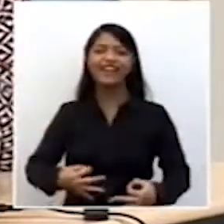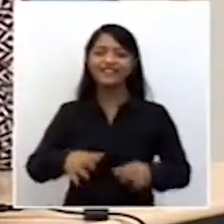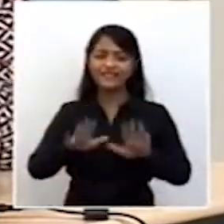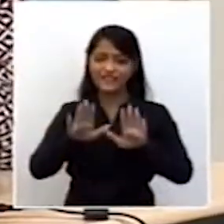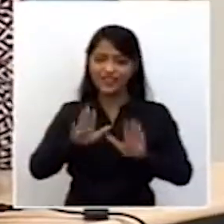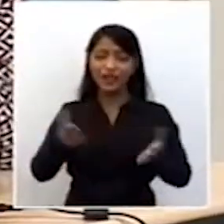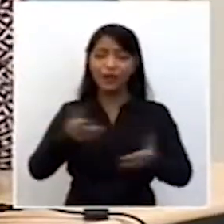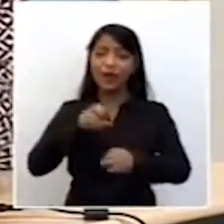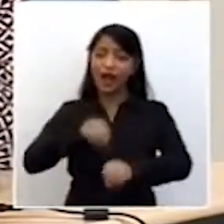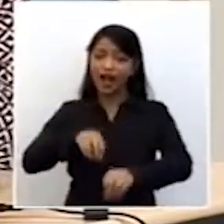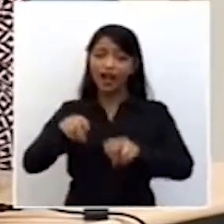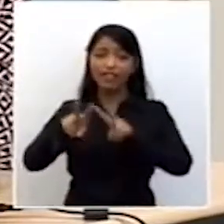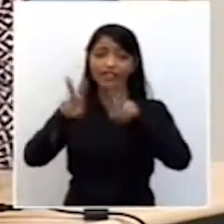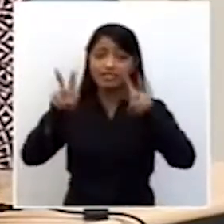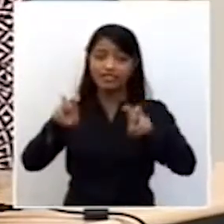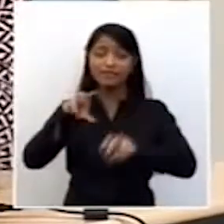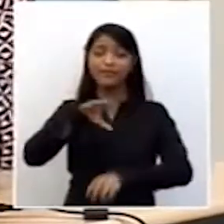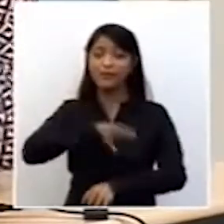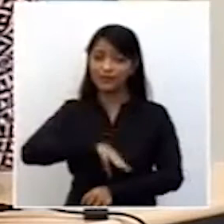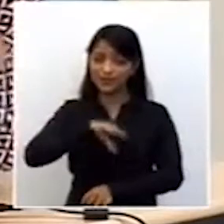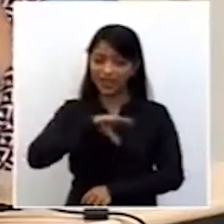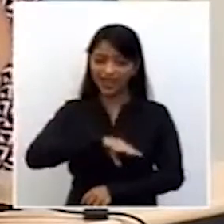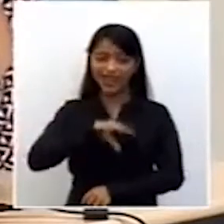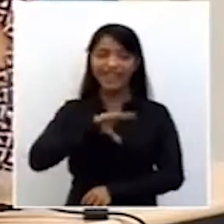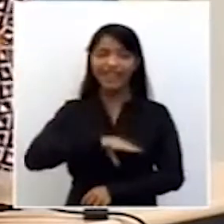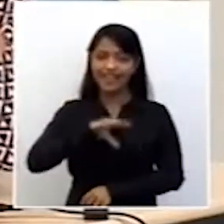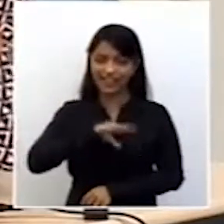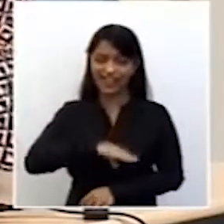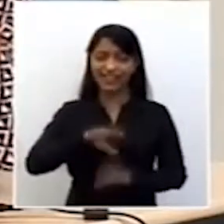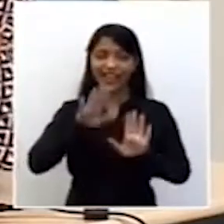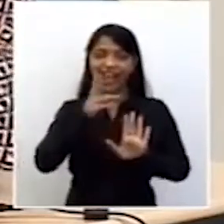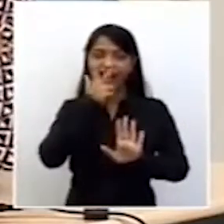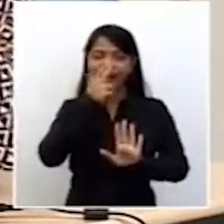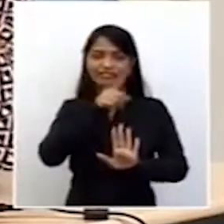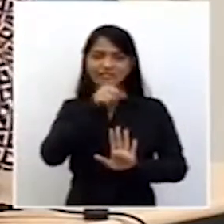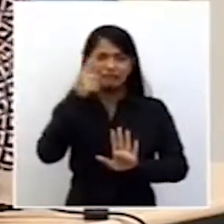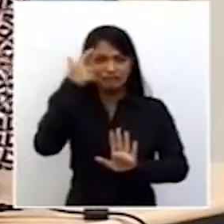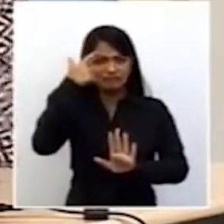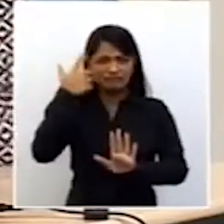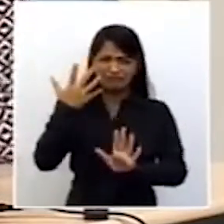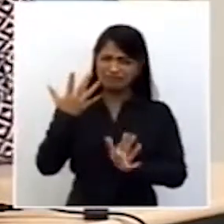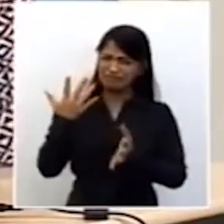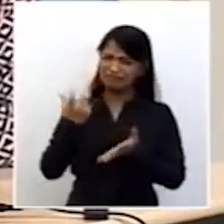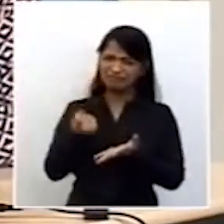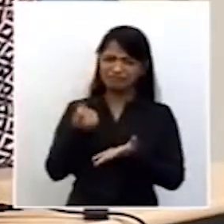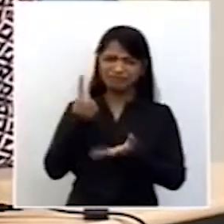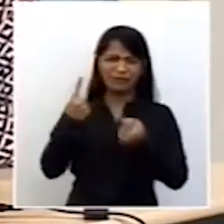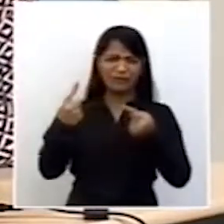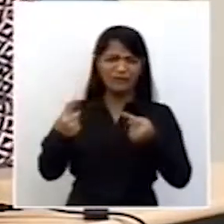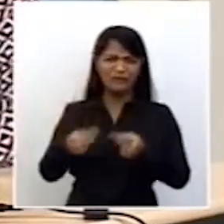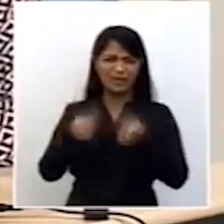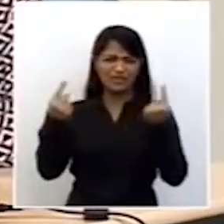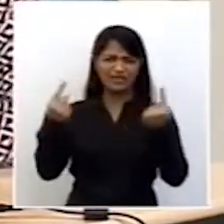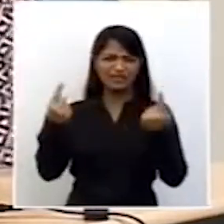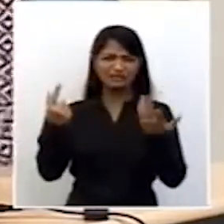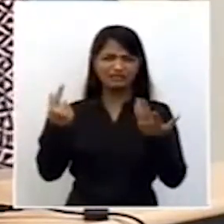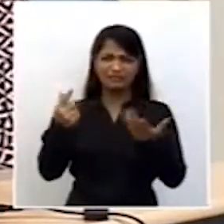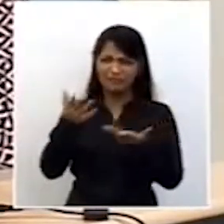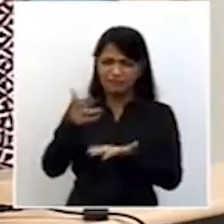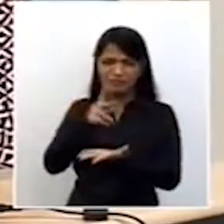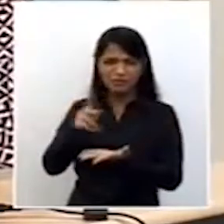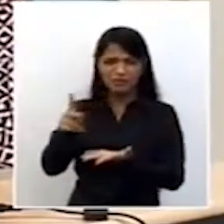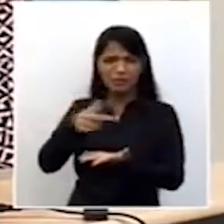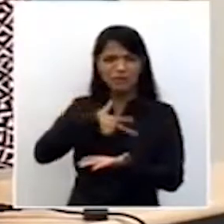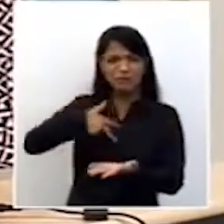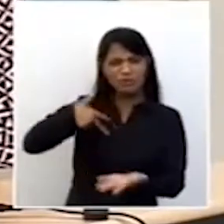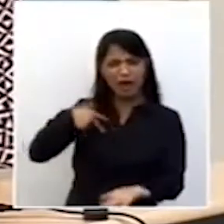de língua portuguesa, né? Acho que vocês pensaram aí que não estava combinando muito bem, né, com a nossa figura. Mas